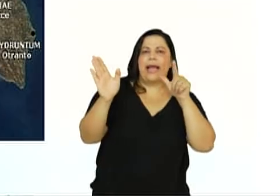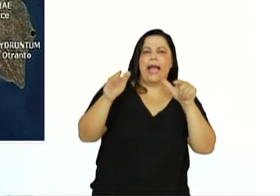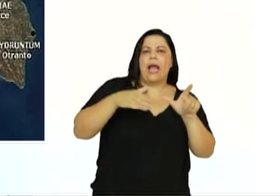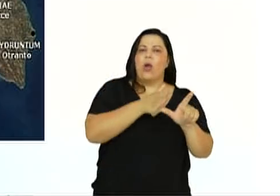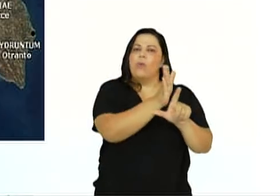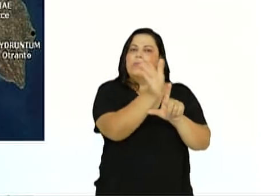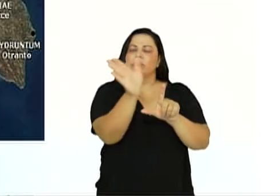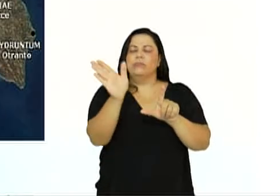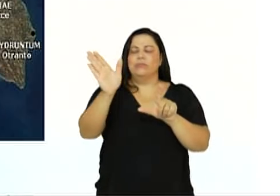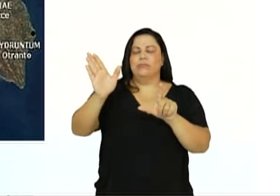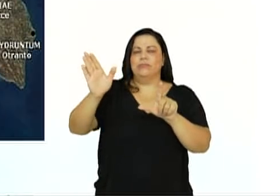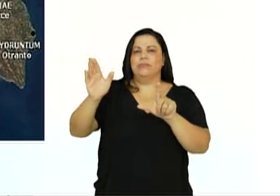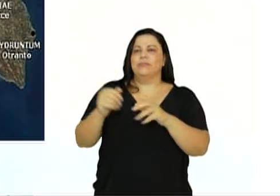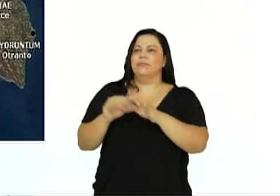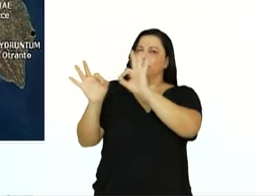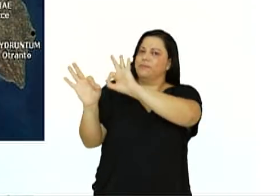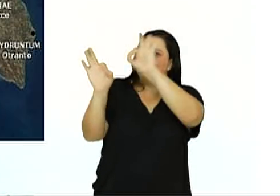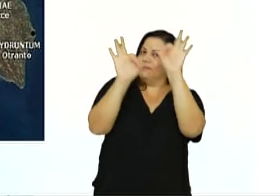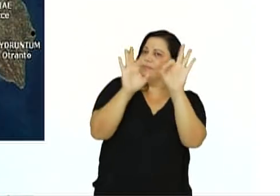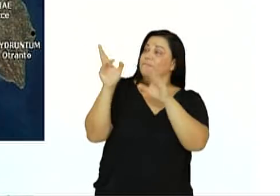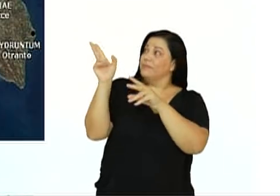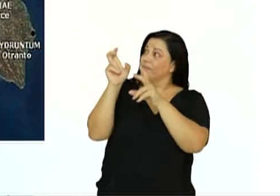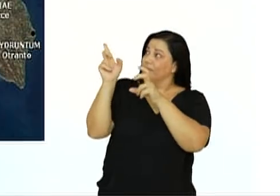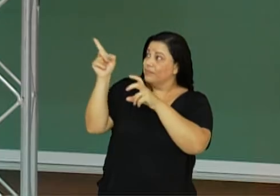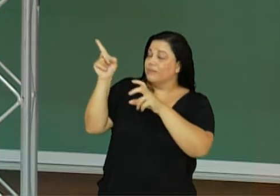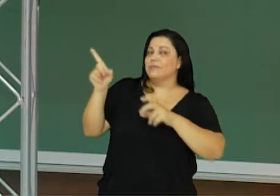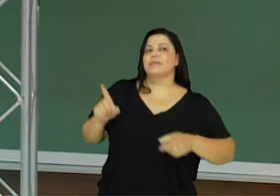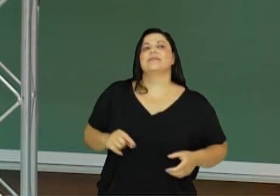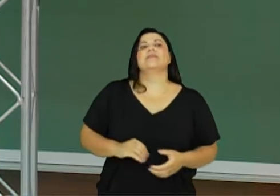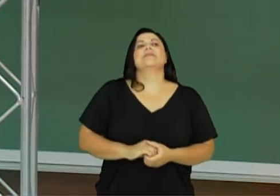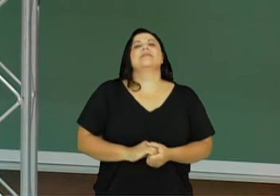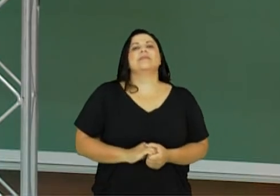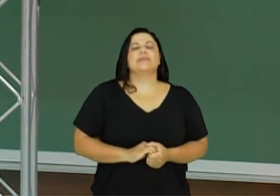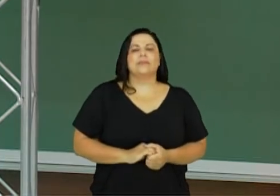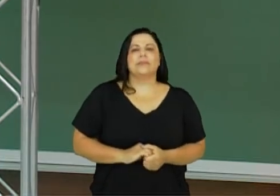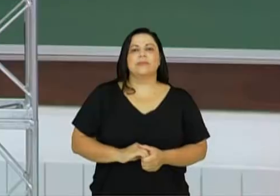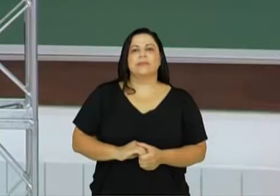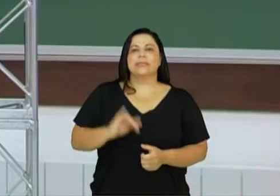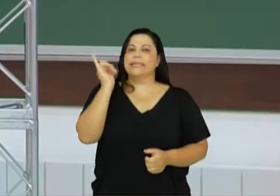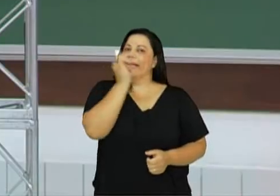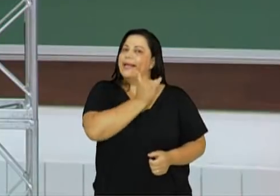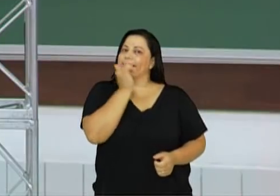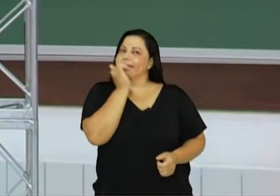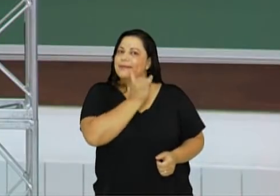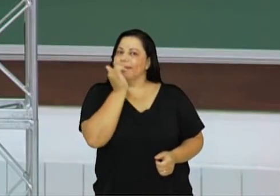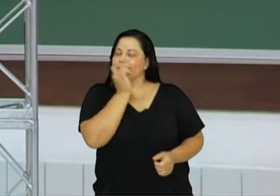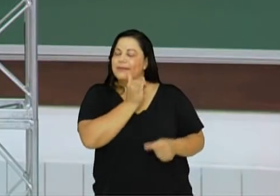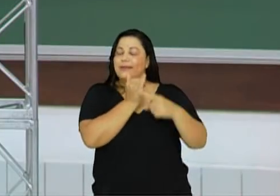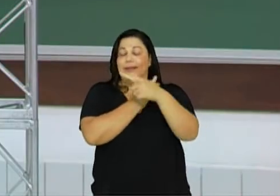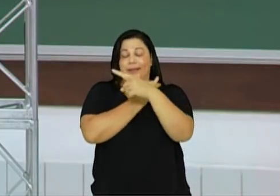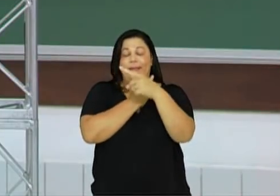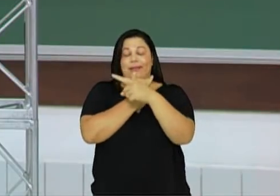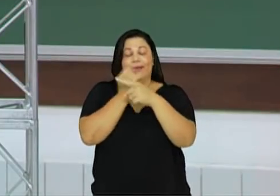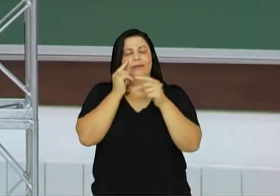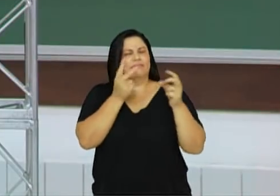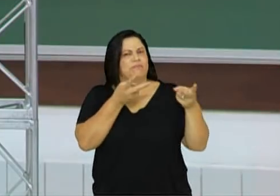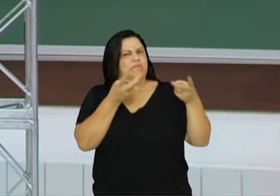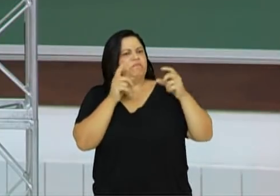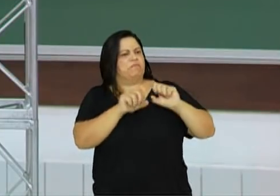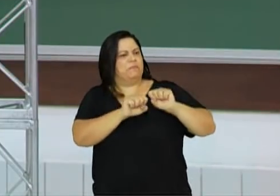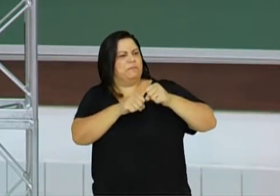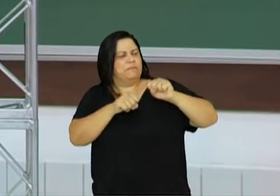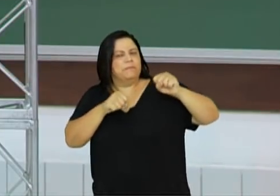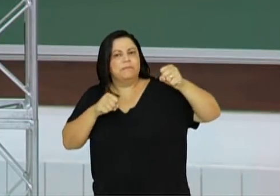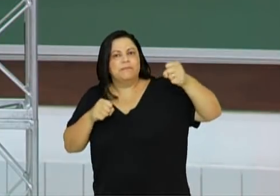chegar em Brindisi, passando por Taranto, aqui nessa região da Itália, para vocês terem uma dimensão da extensão